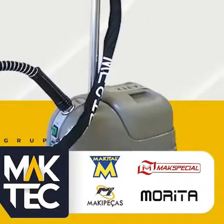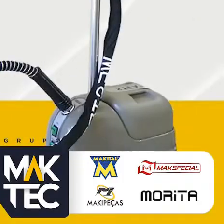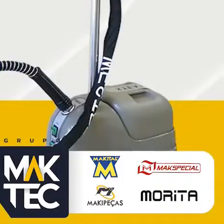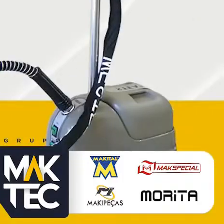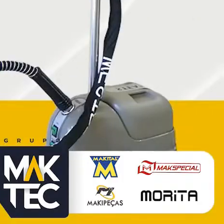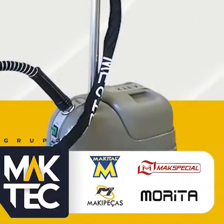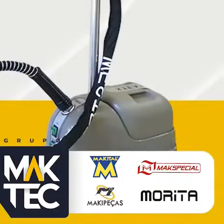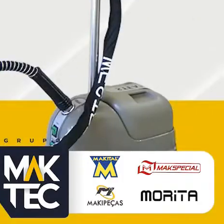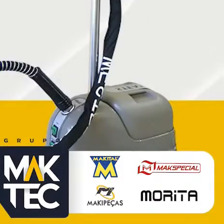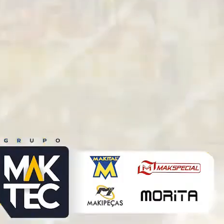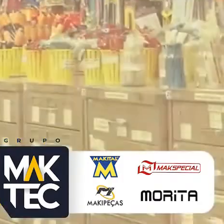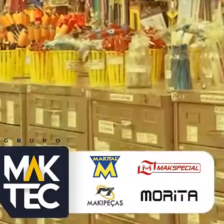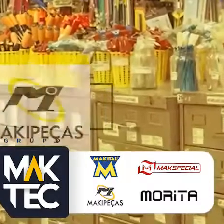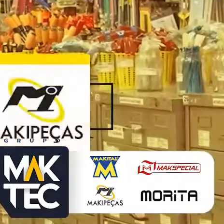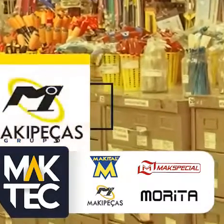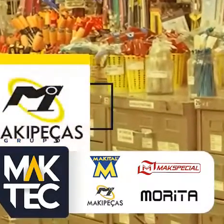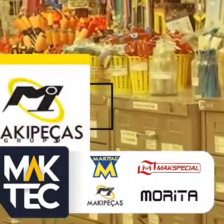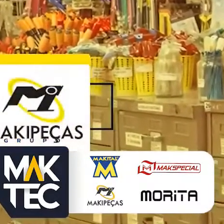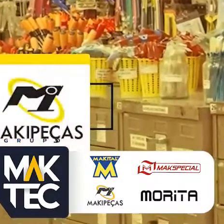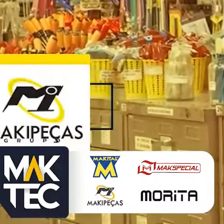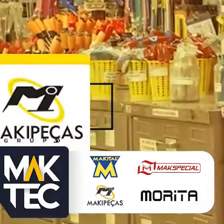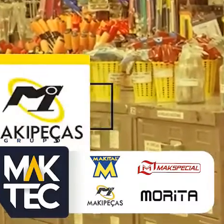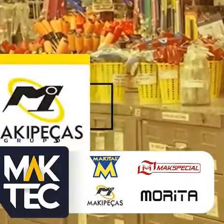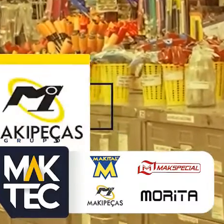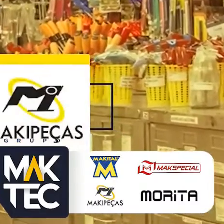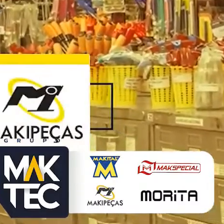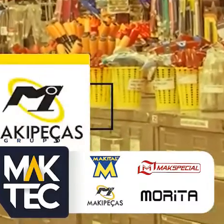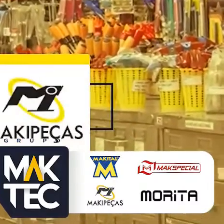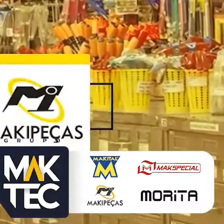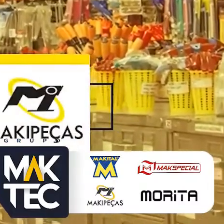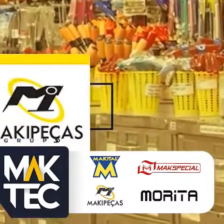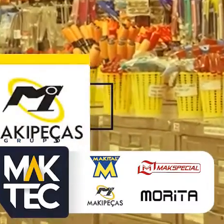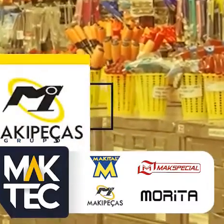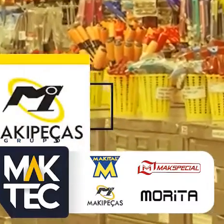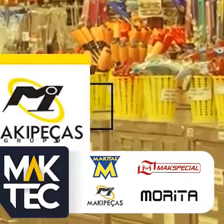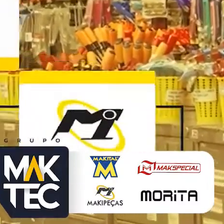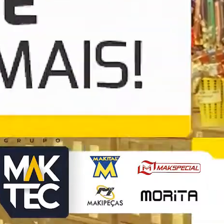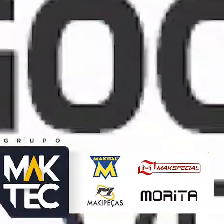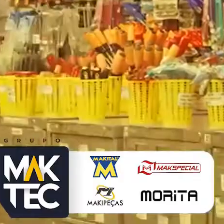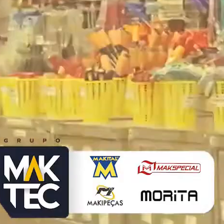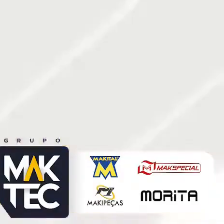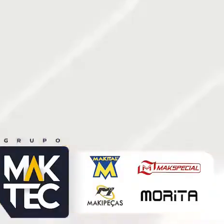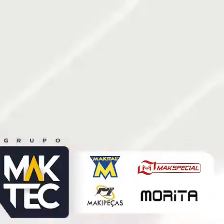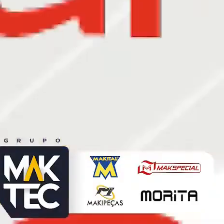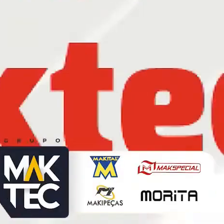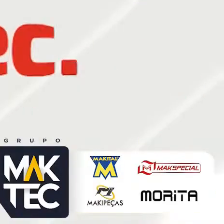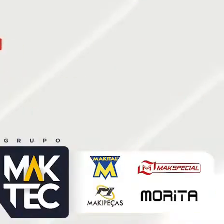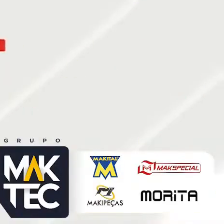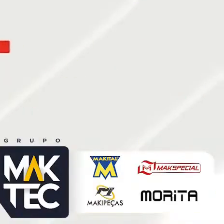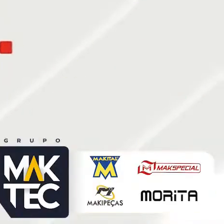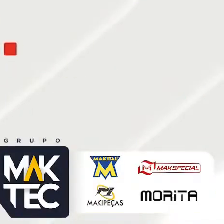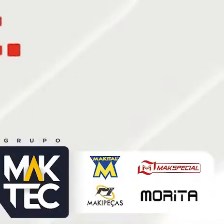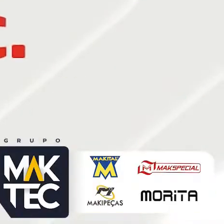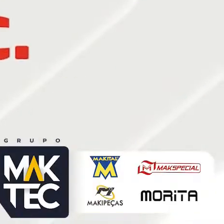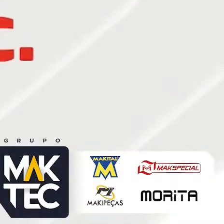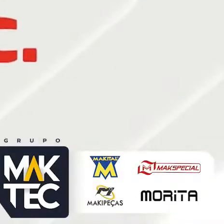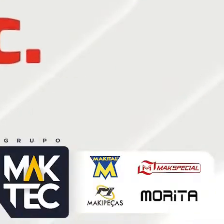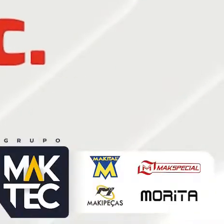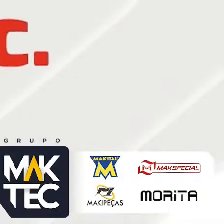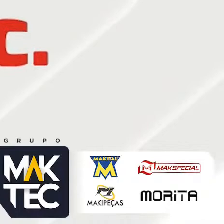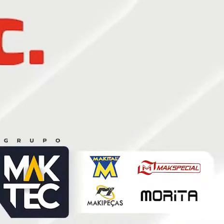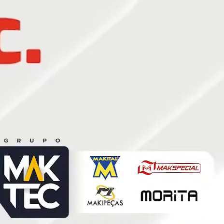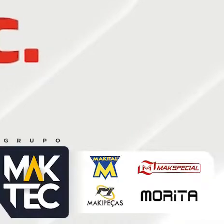com as melhores condições de pagamento do mercado. Invista no seu negócio e produza cada vez mais. Em breve